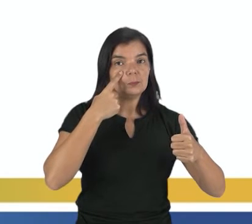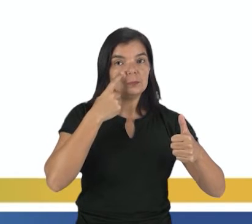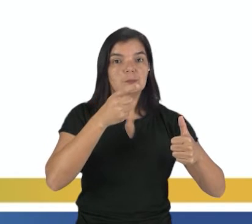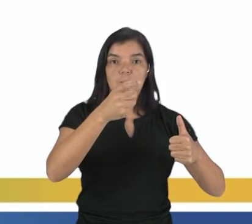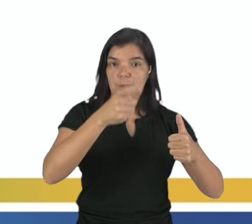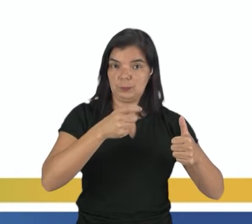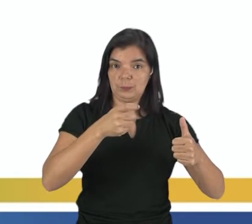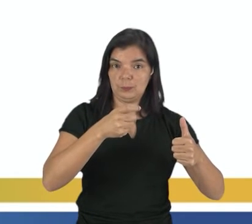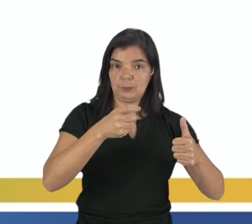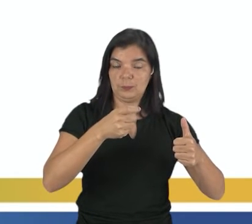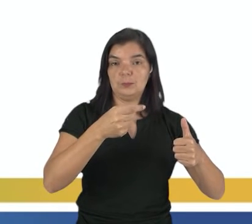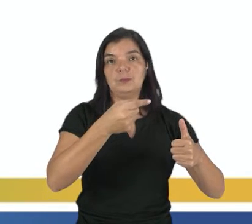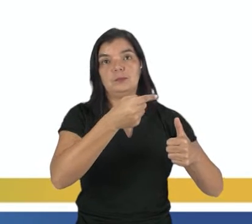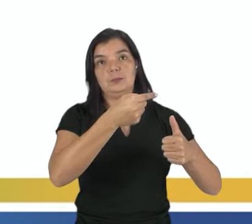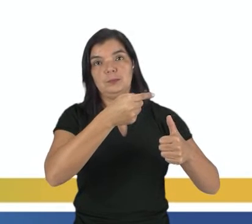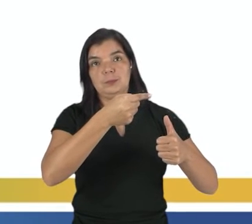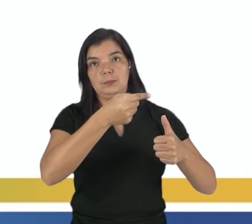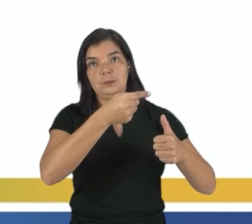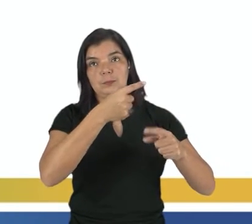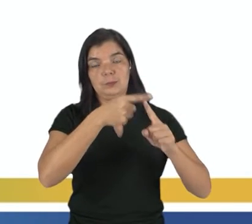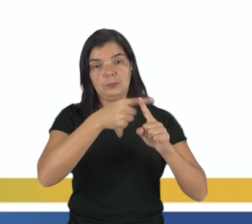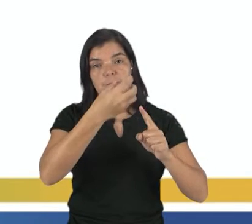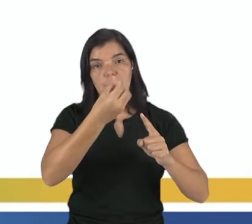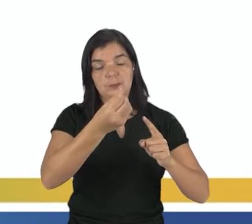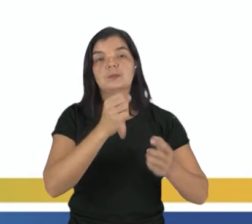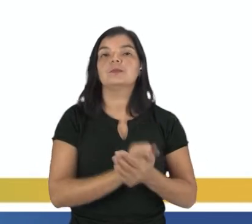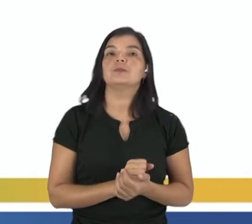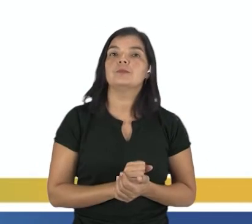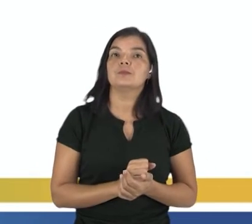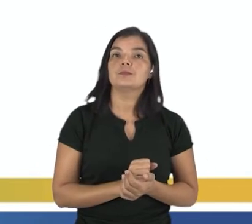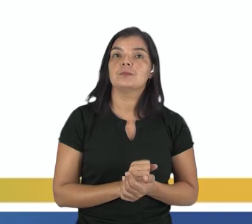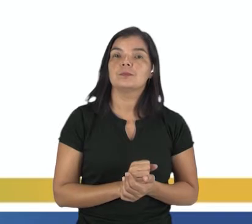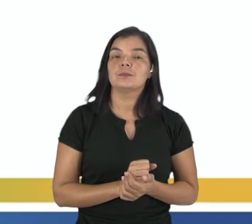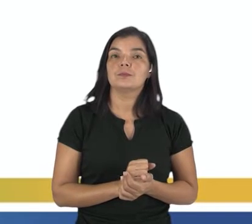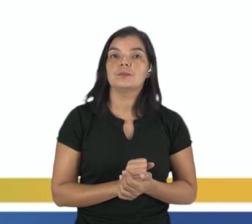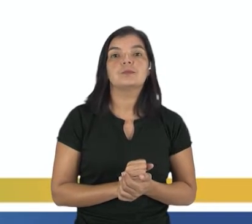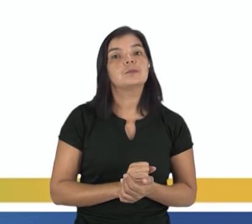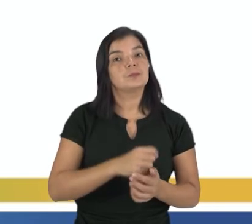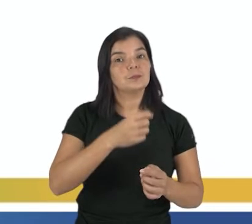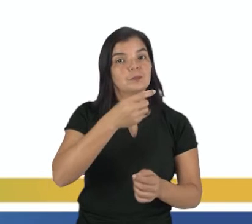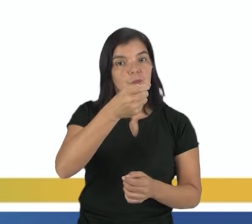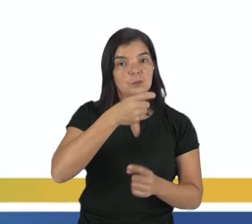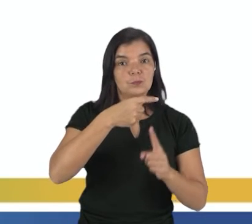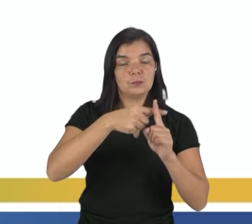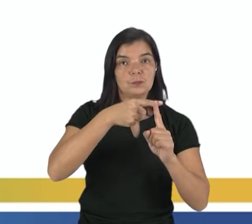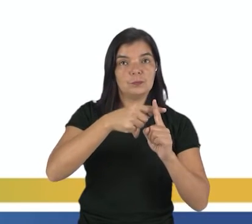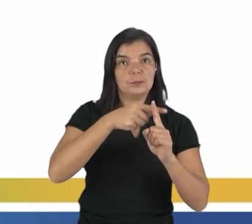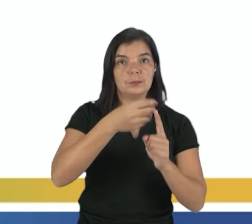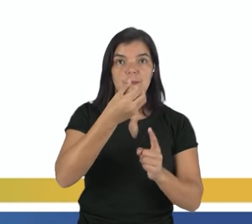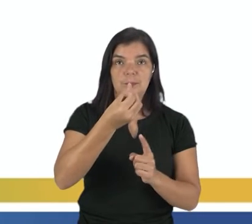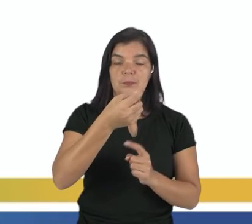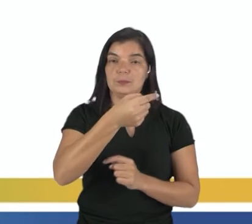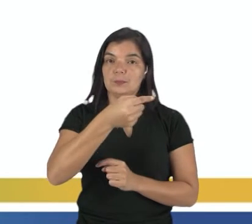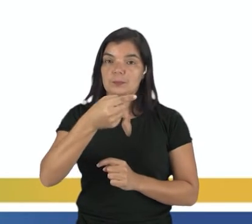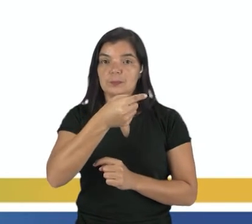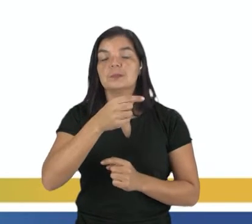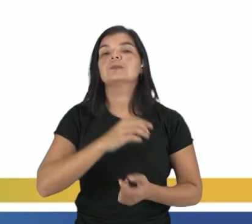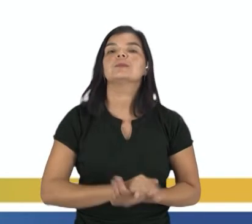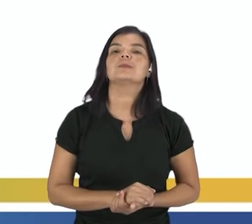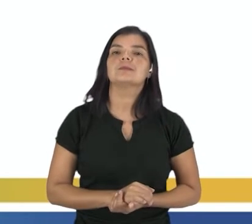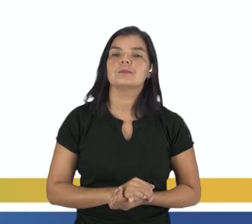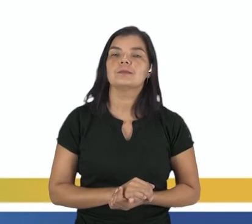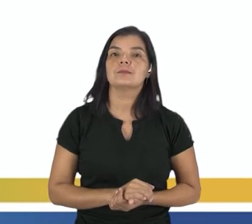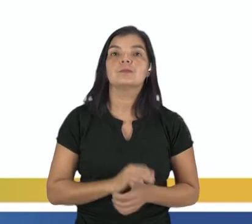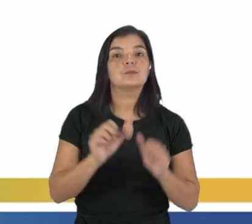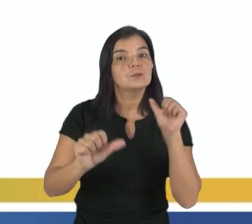passar o x e o - 6x pro primeiro membro o x fica com sinal de mais e o 6x fica com sinal de